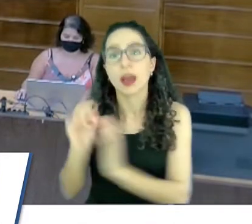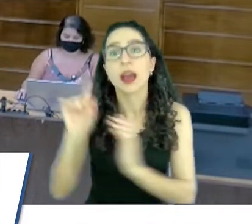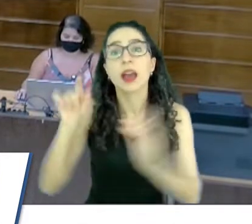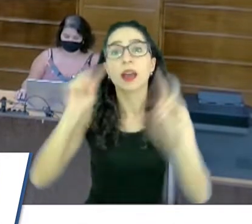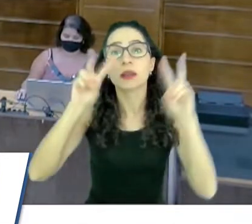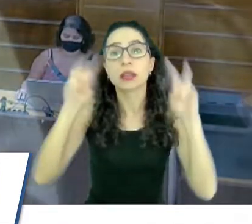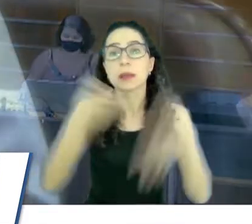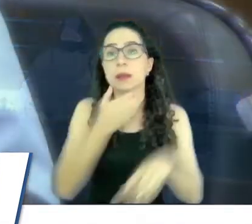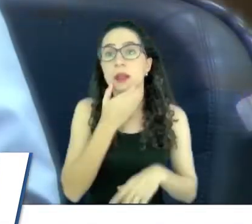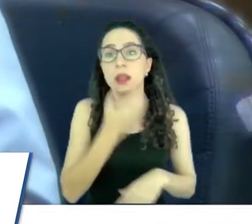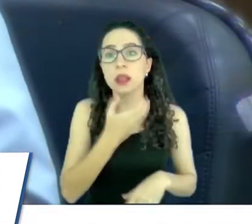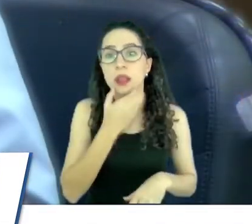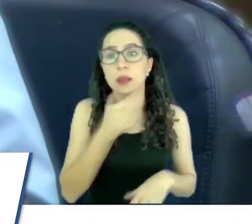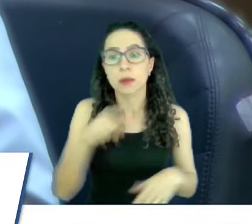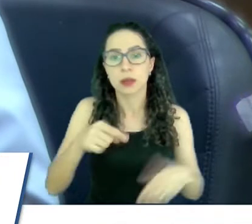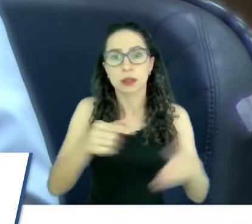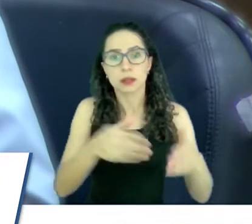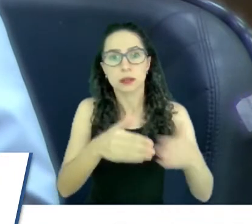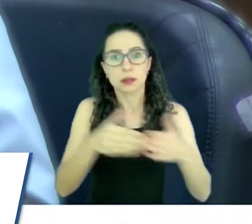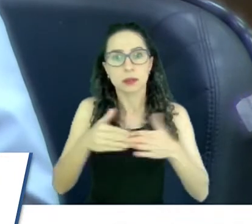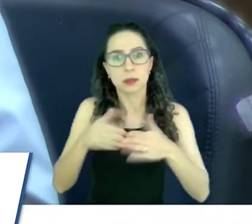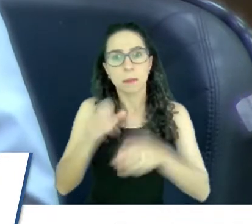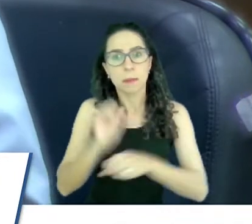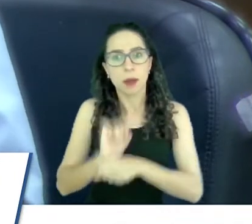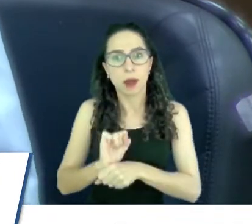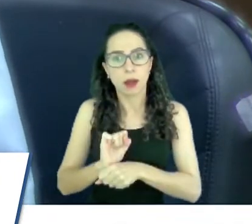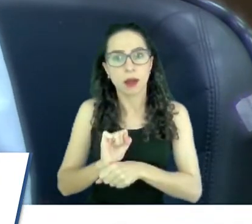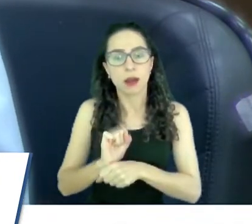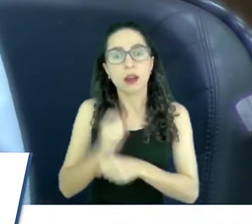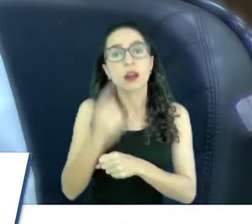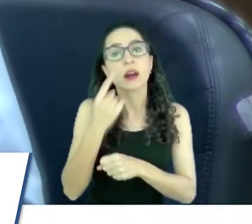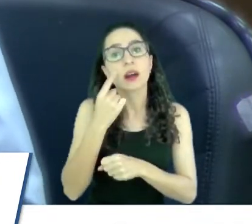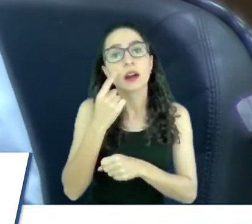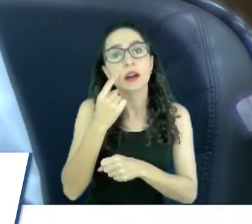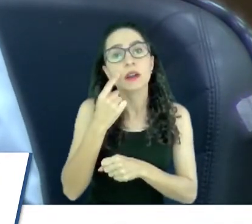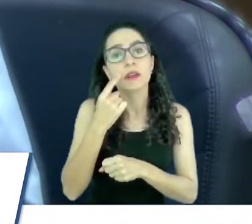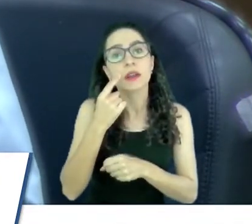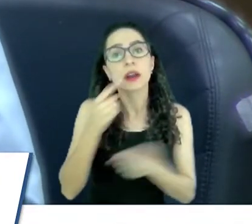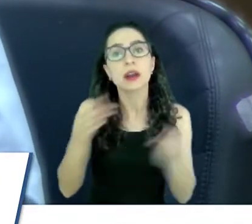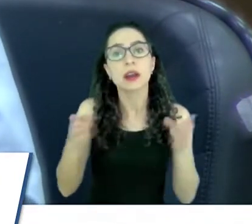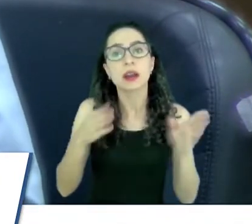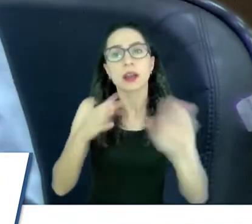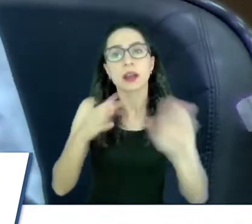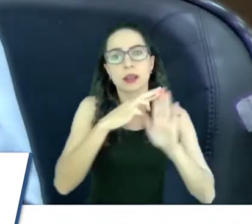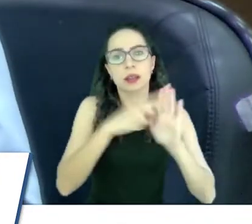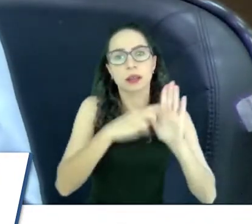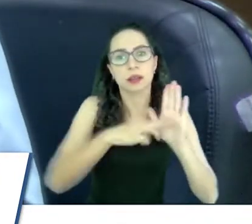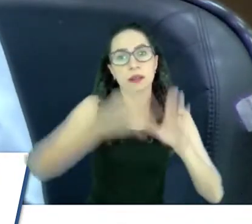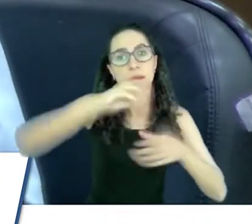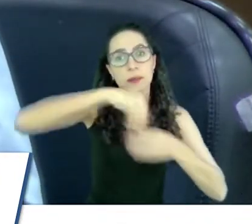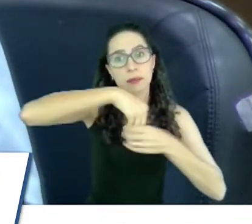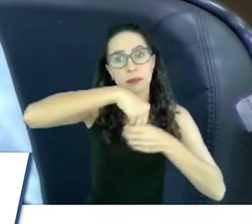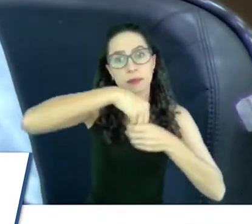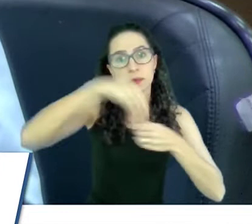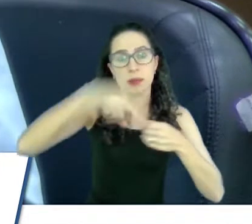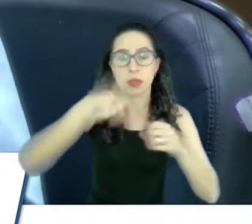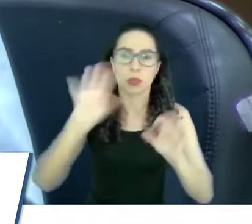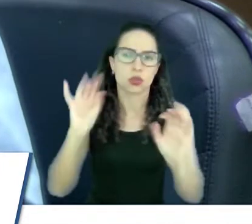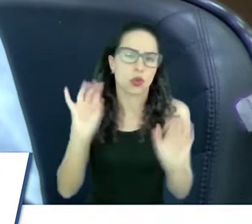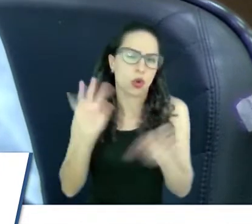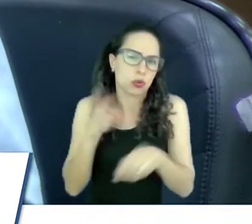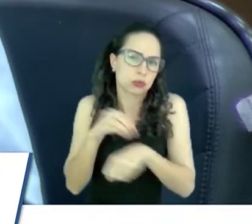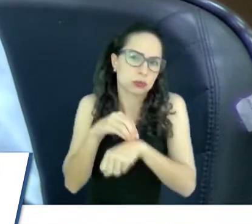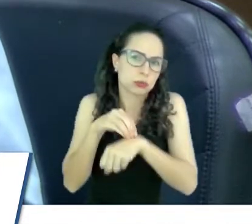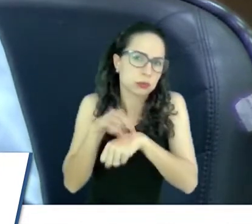de recesso, e ver essas possibilidades dentro do regimento interno da casa é uma sugestão, na verdade.